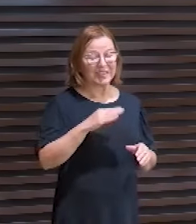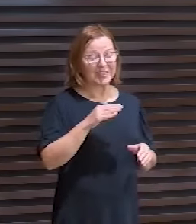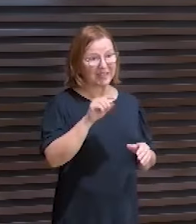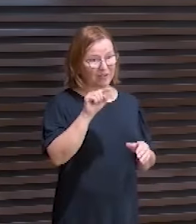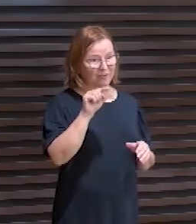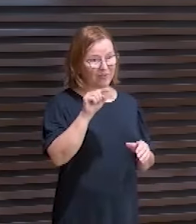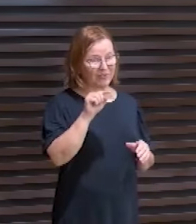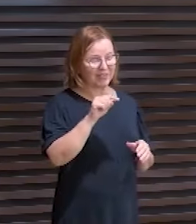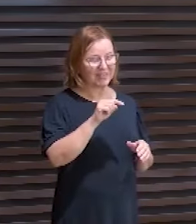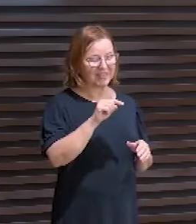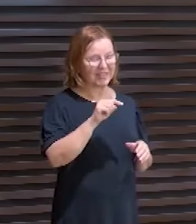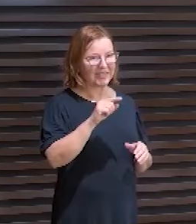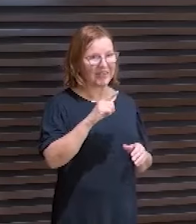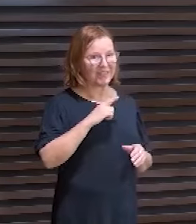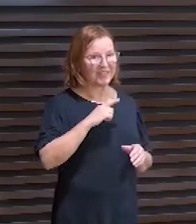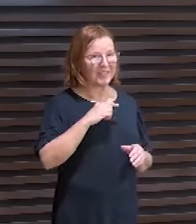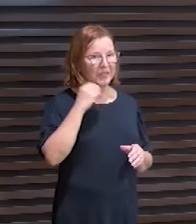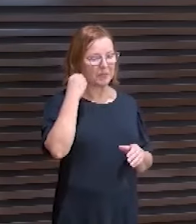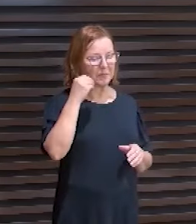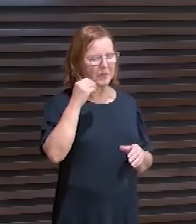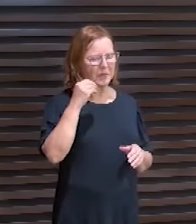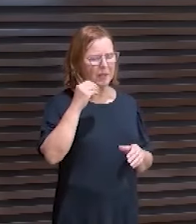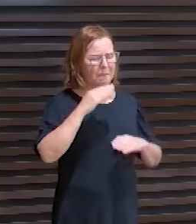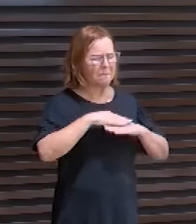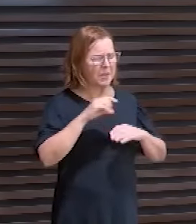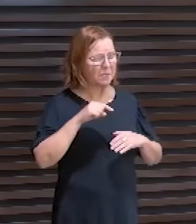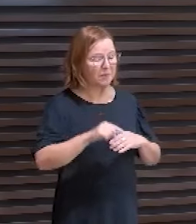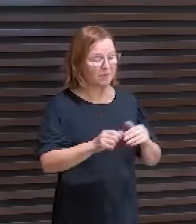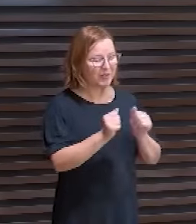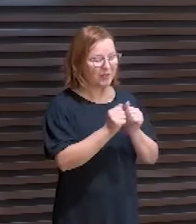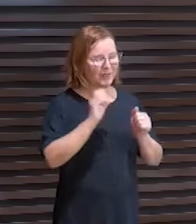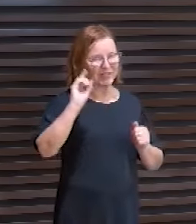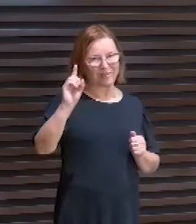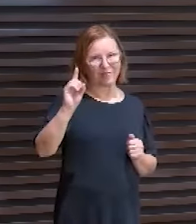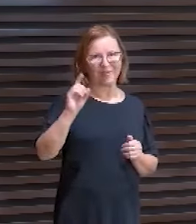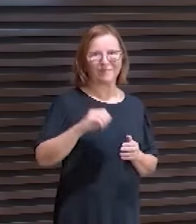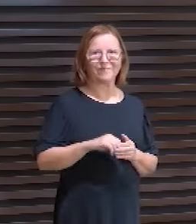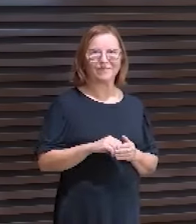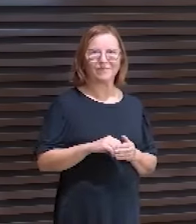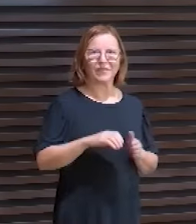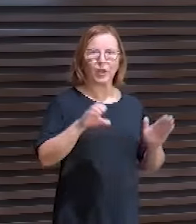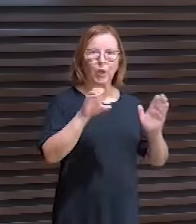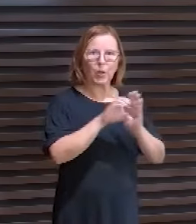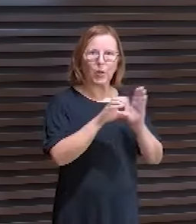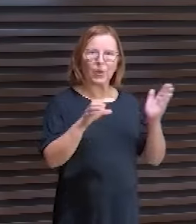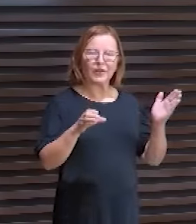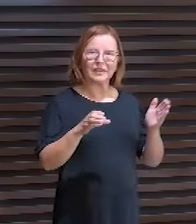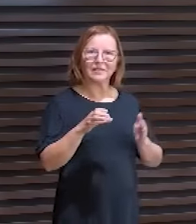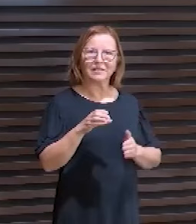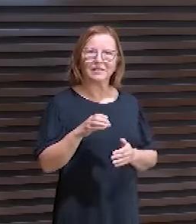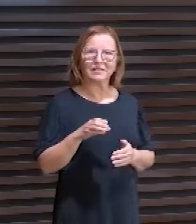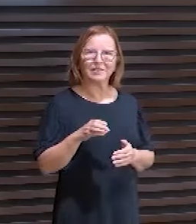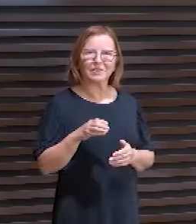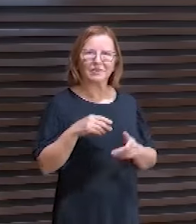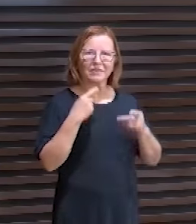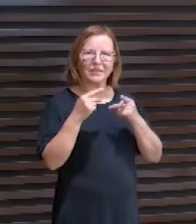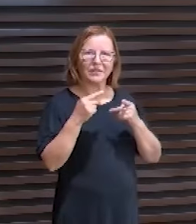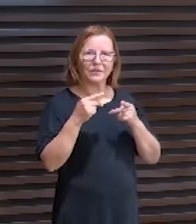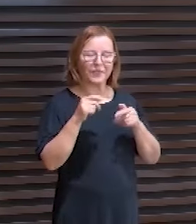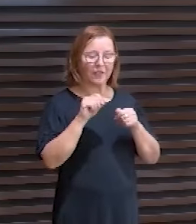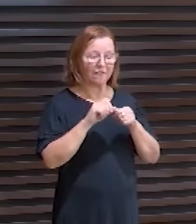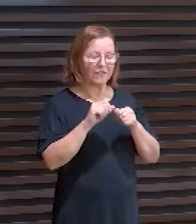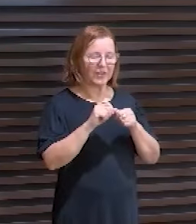Deus Colossenses 3:5 portanto fazei pois morrer a vossa